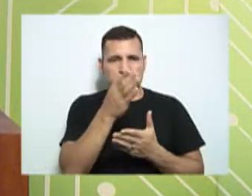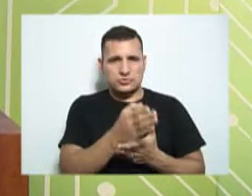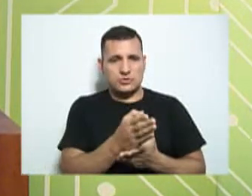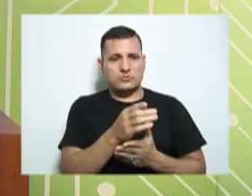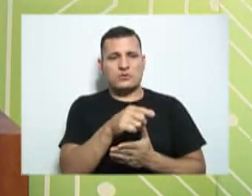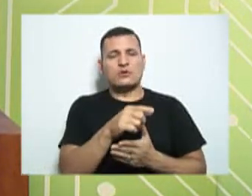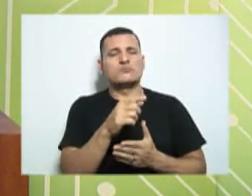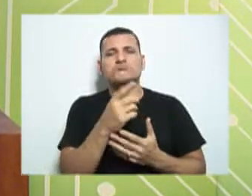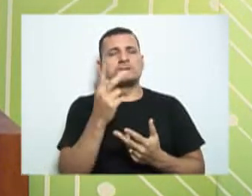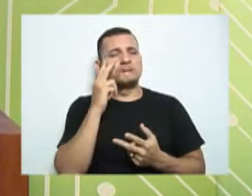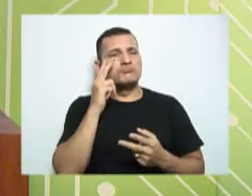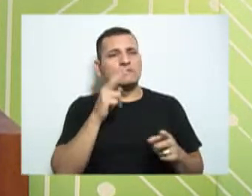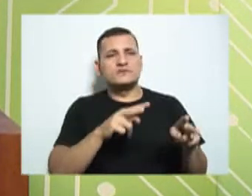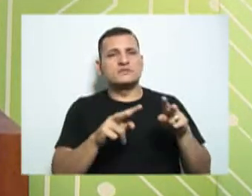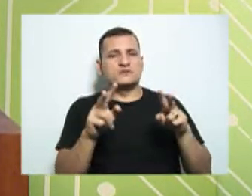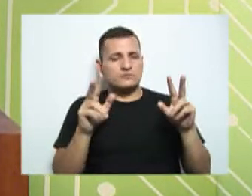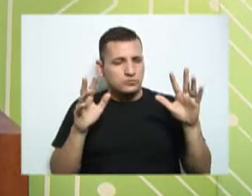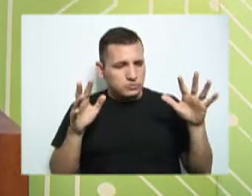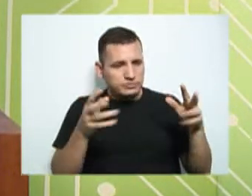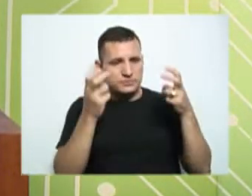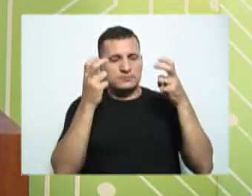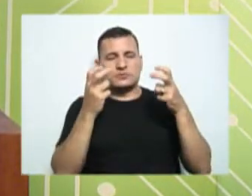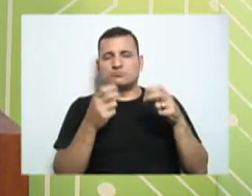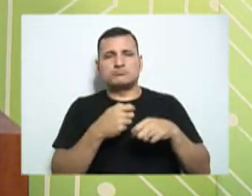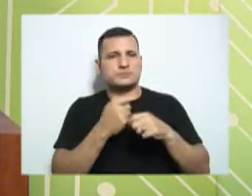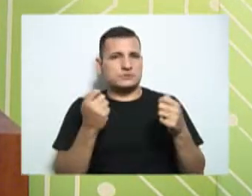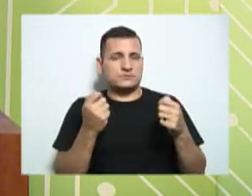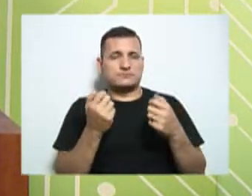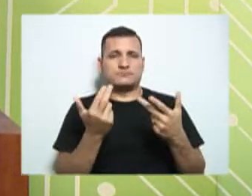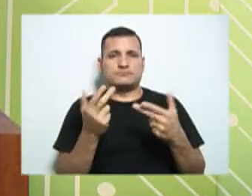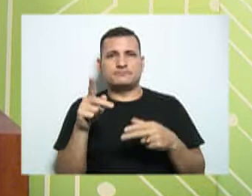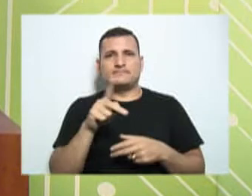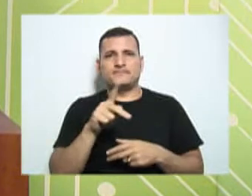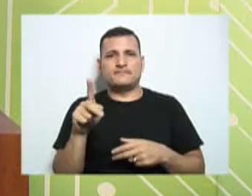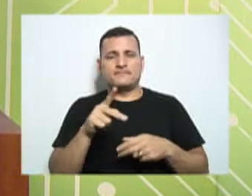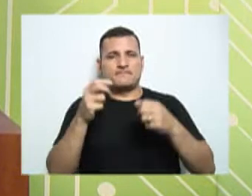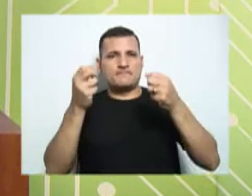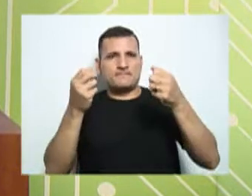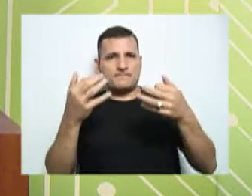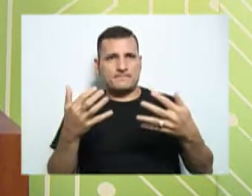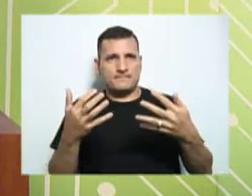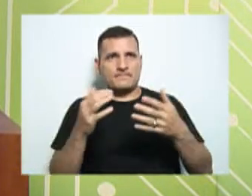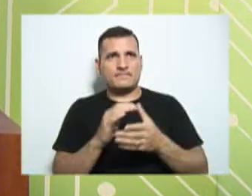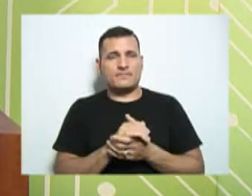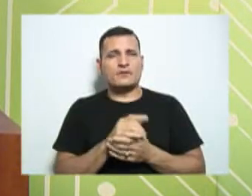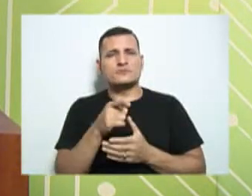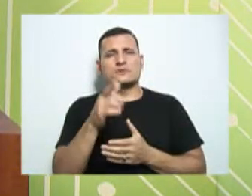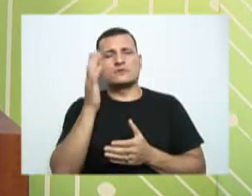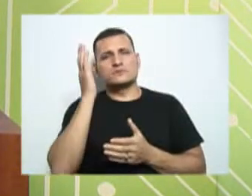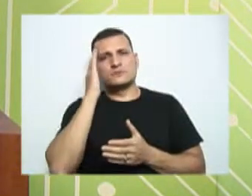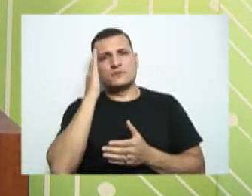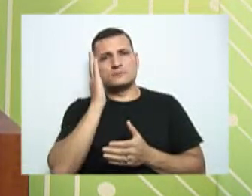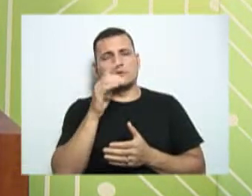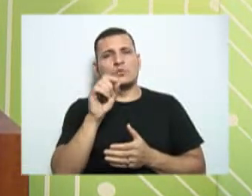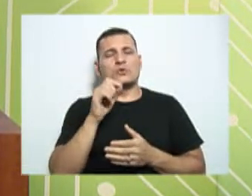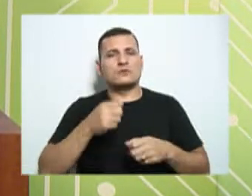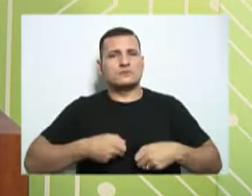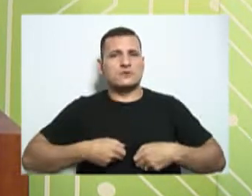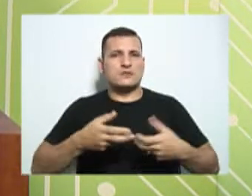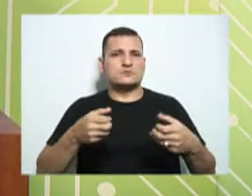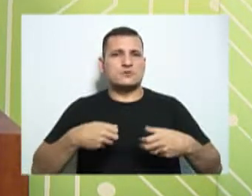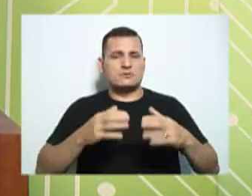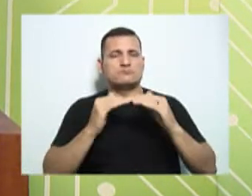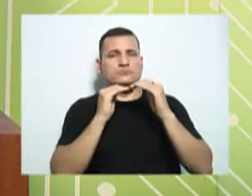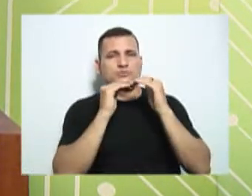aqueles que não são visíveis, não são aqueles que nós não podemos medir, como a professora Fernanda mesmo falou. Os diretos, você já sabe o que você vai gastar